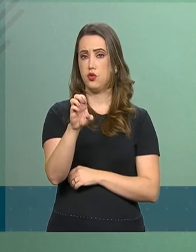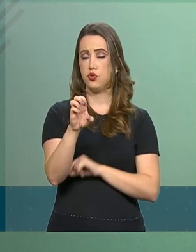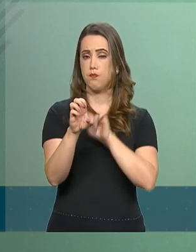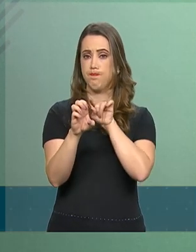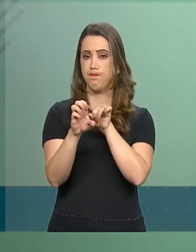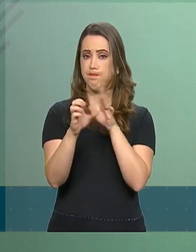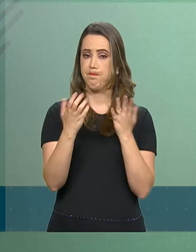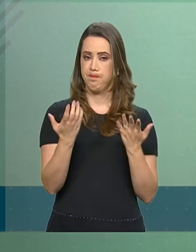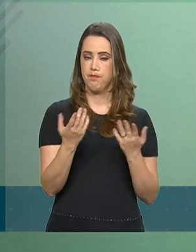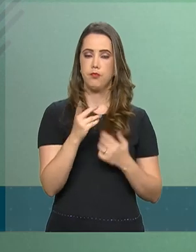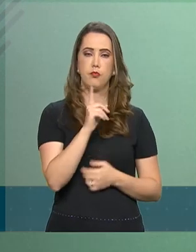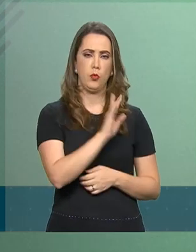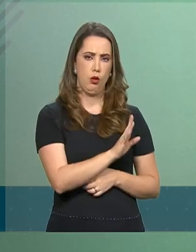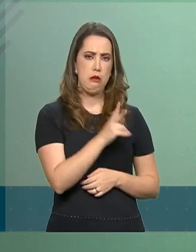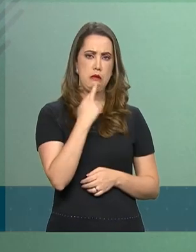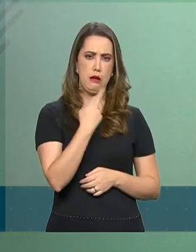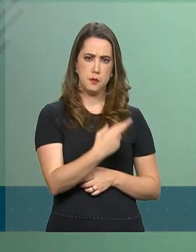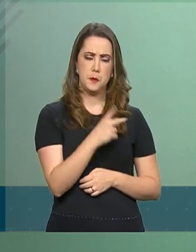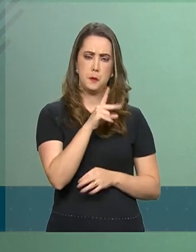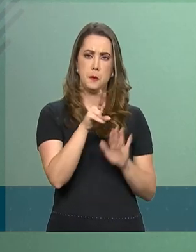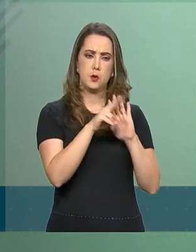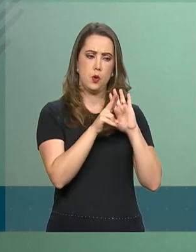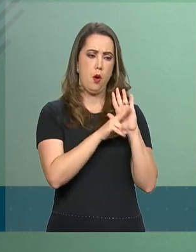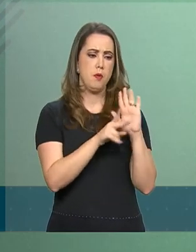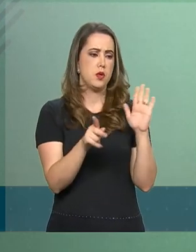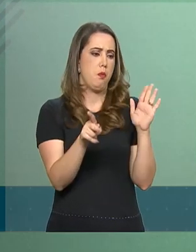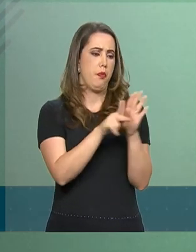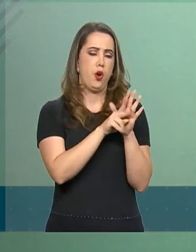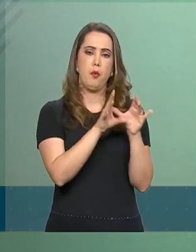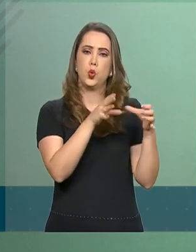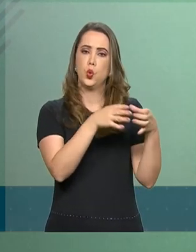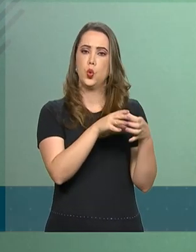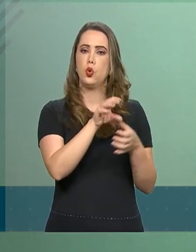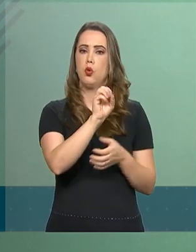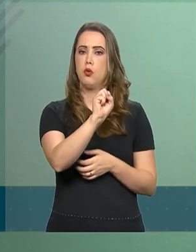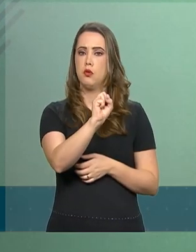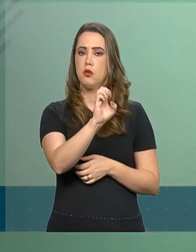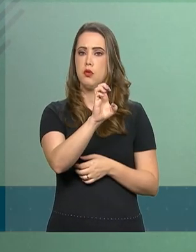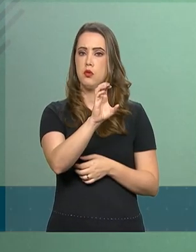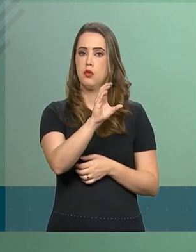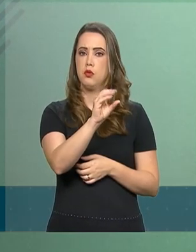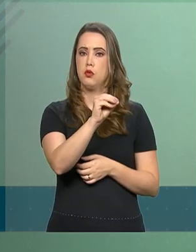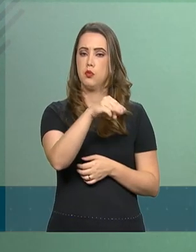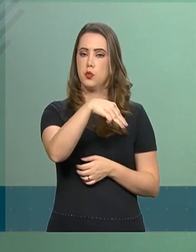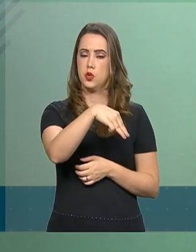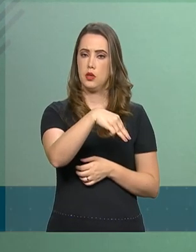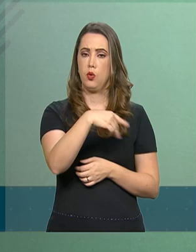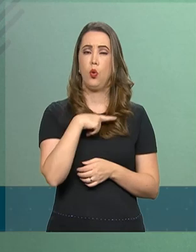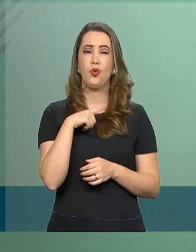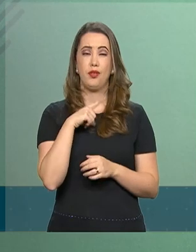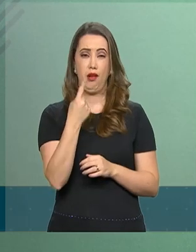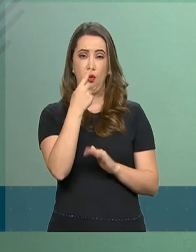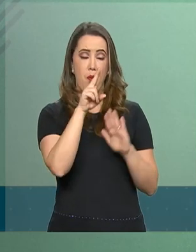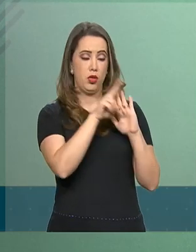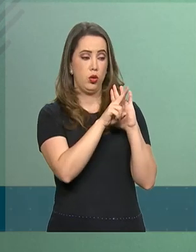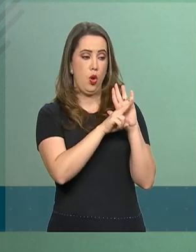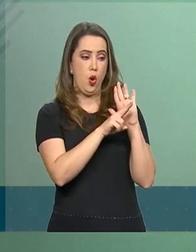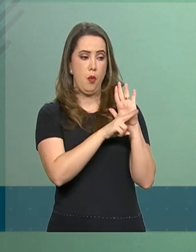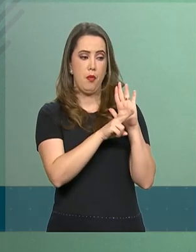de responsabilidade da segov se com a instrução normativa número 2 que